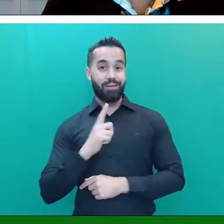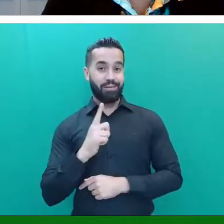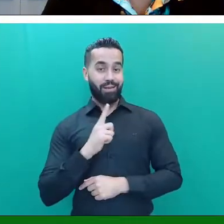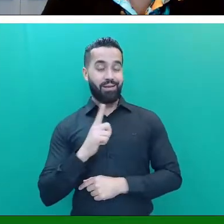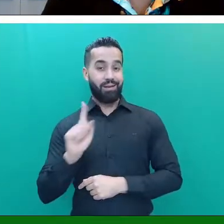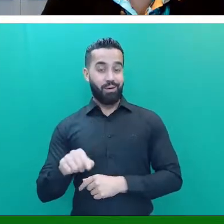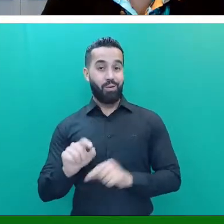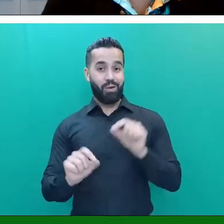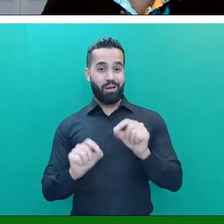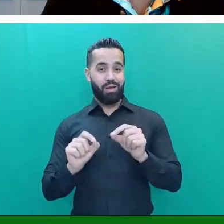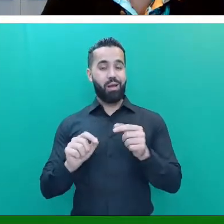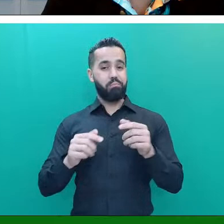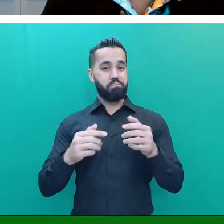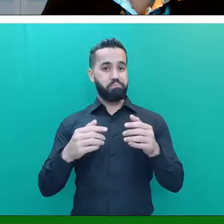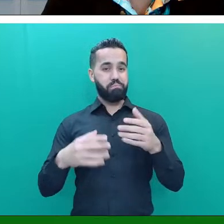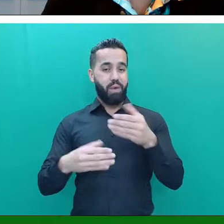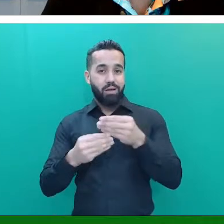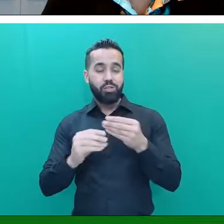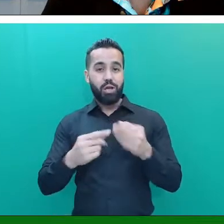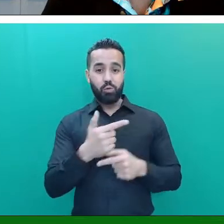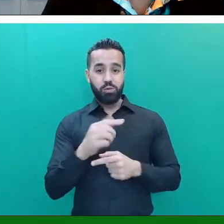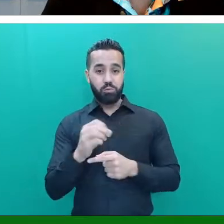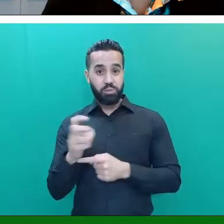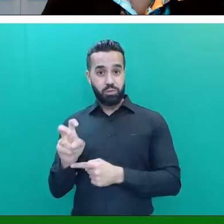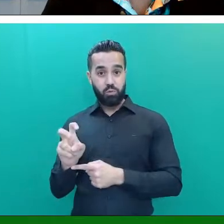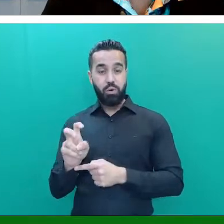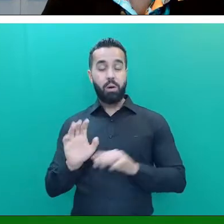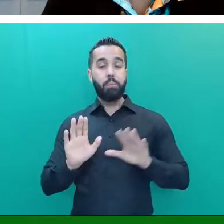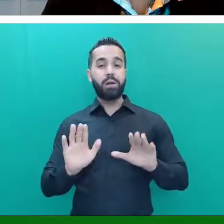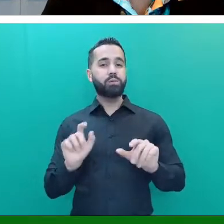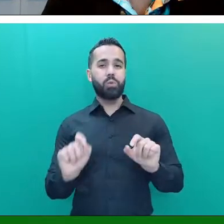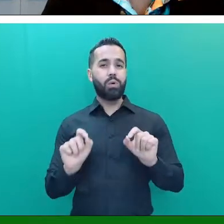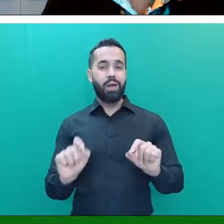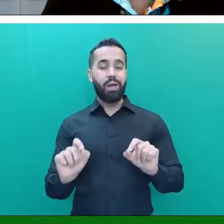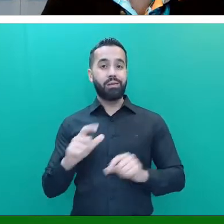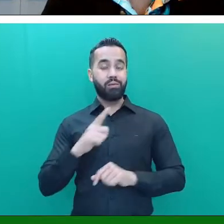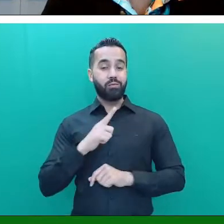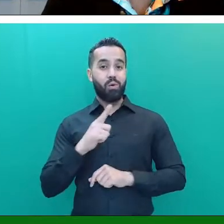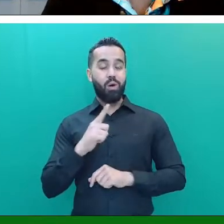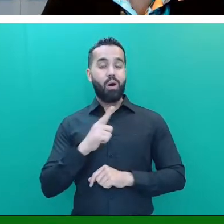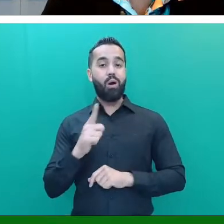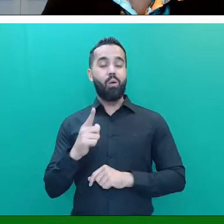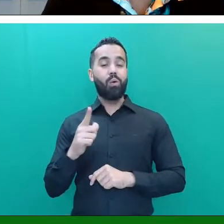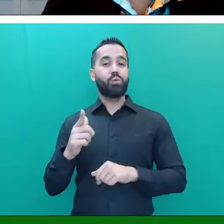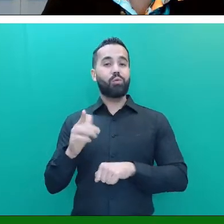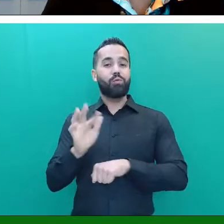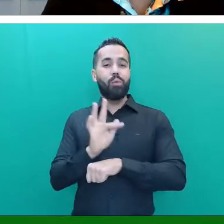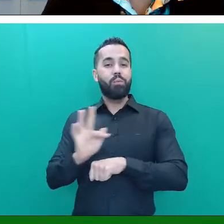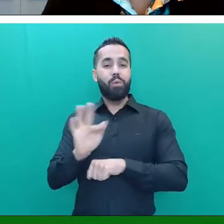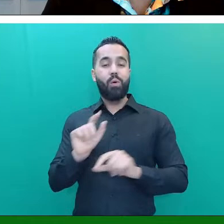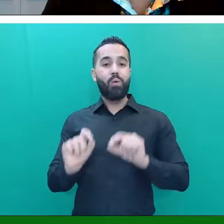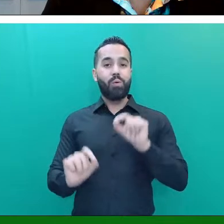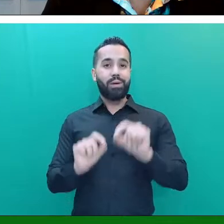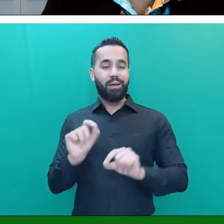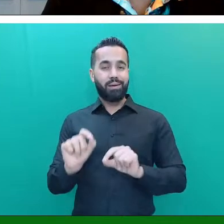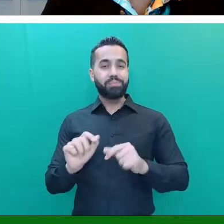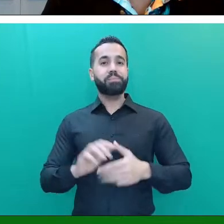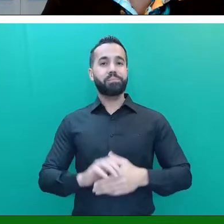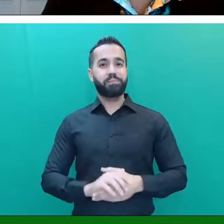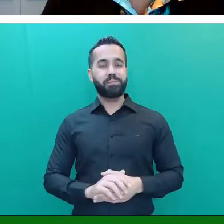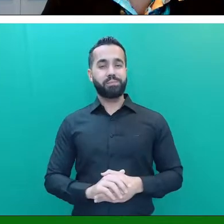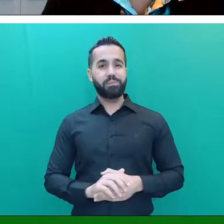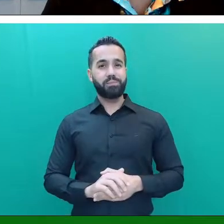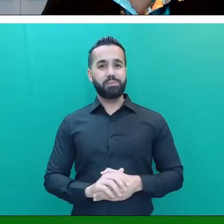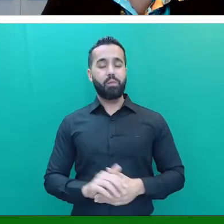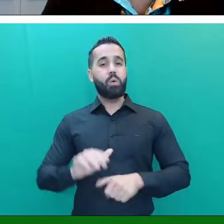prévias, só teve uma consequência formal em 2008, com o surgimento de